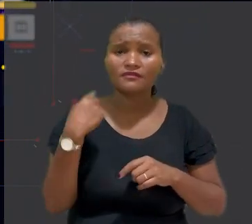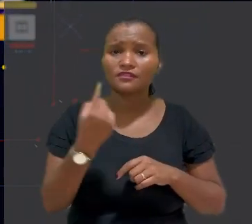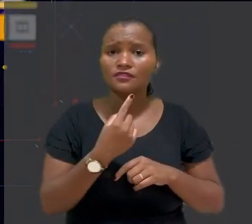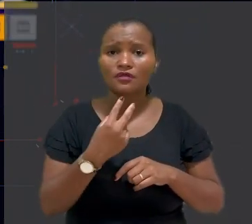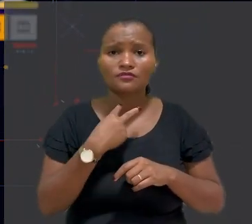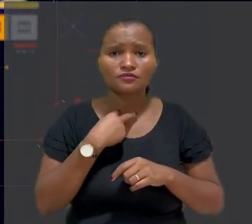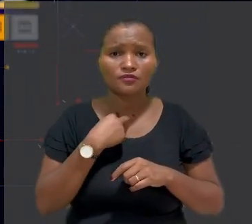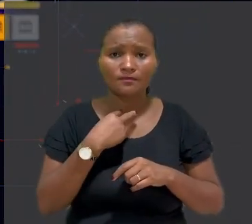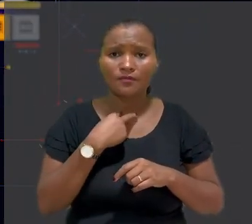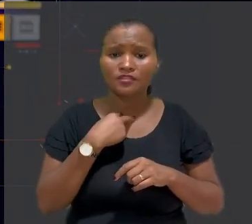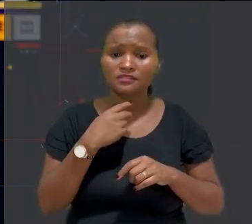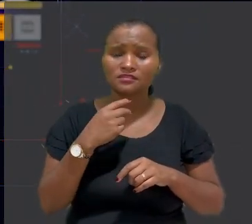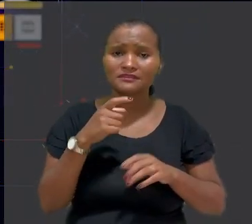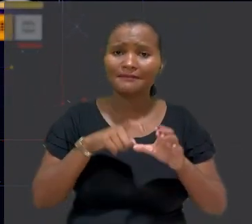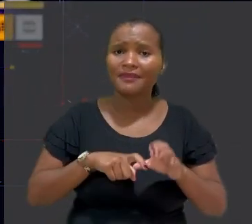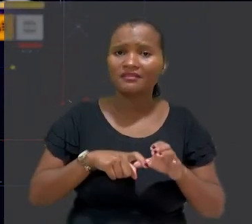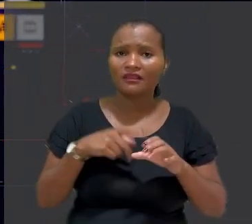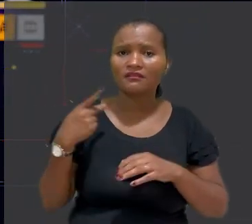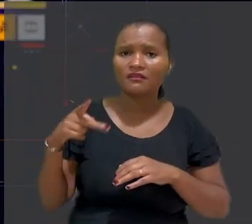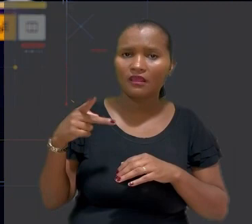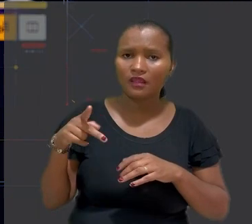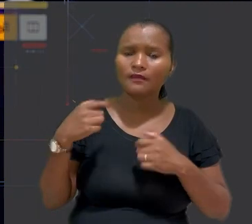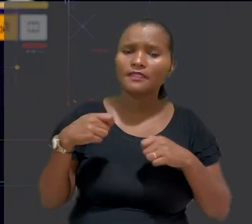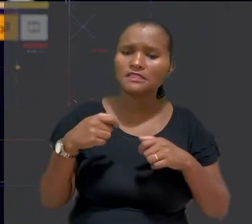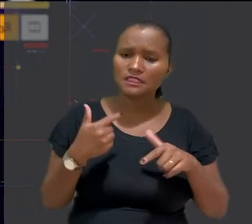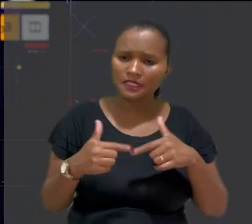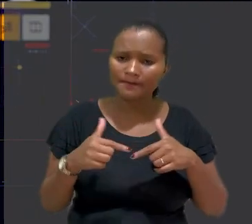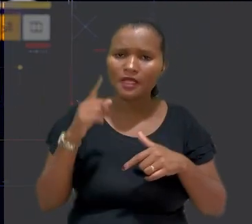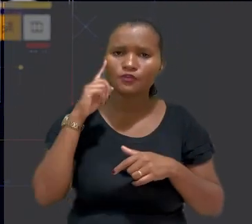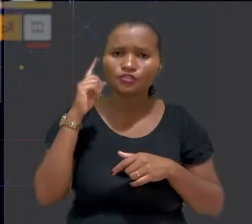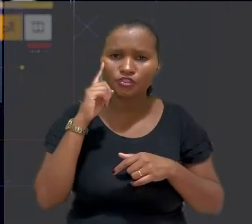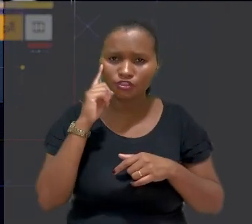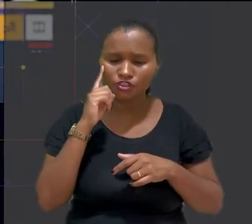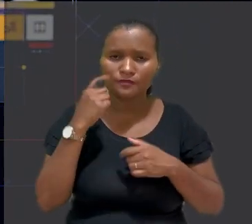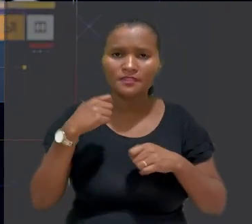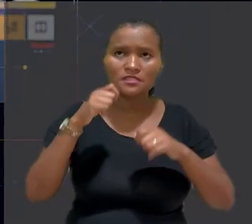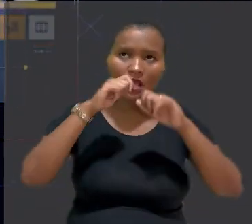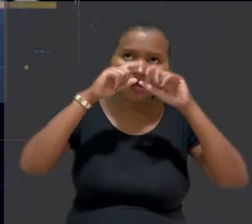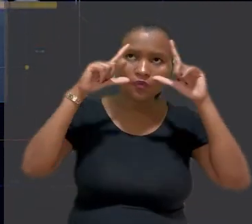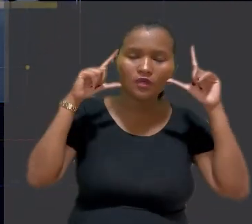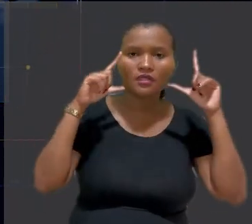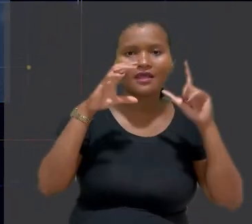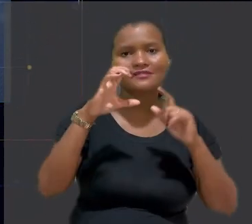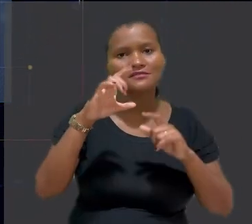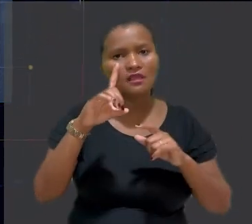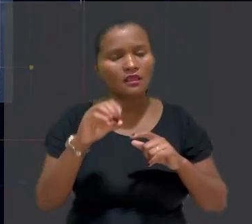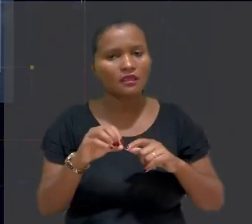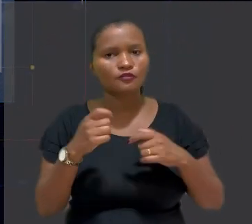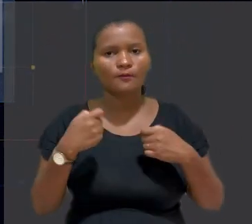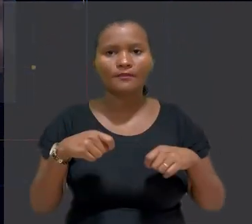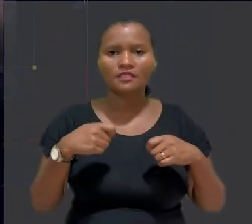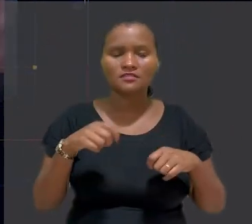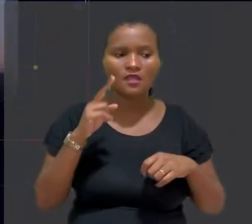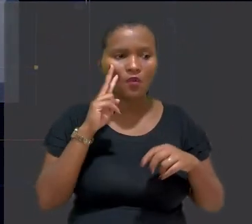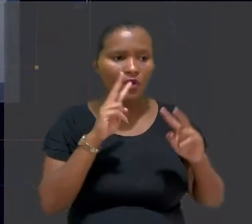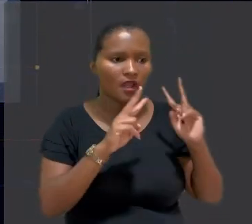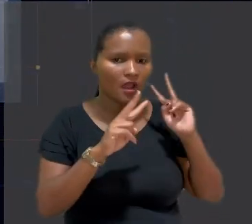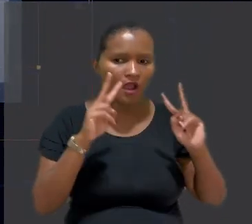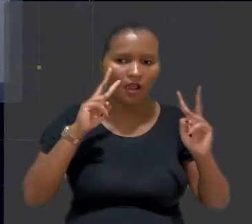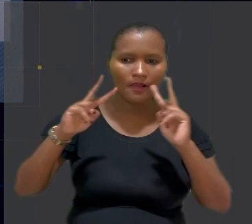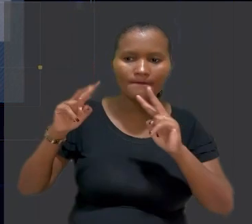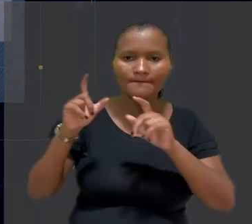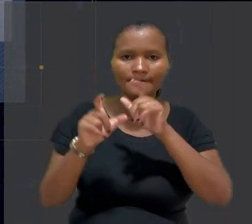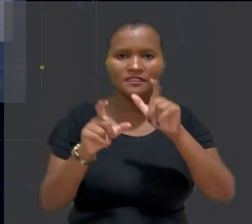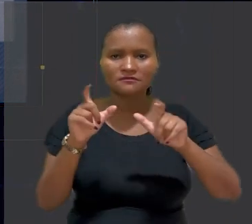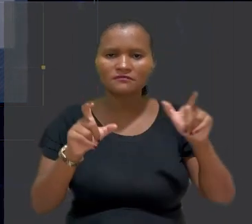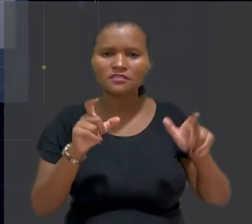ser refém dela. A gente tem que ter nossas atividades do dia a dia, tem que acordar cedo, tem que olhar para as pessoas, tem que